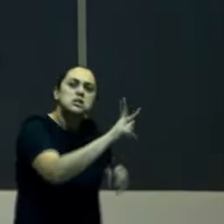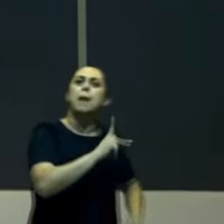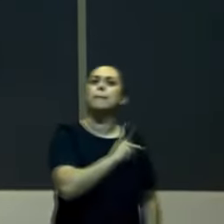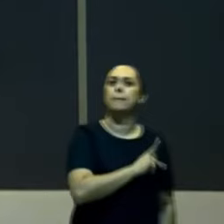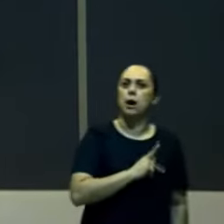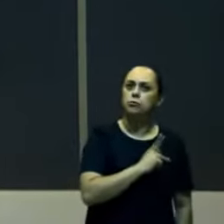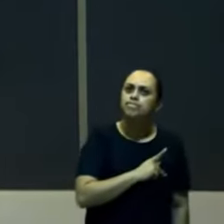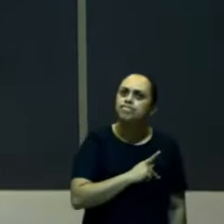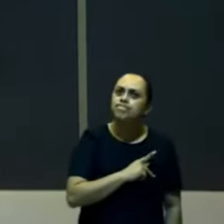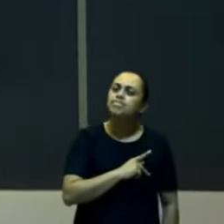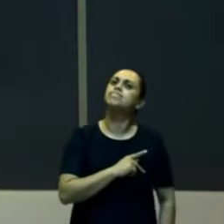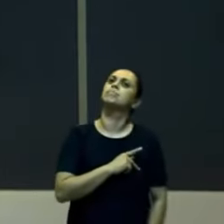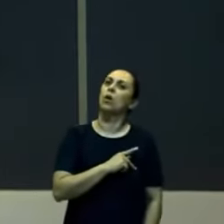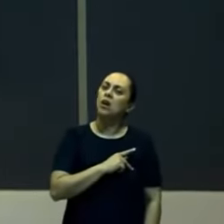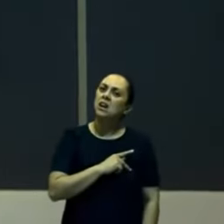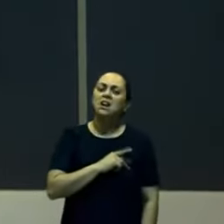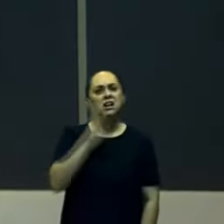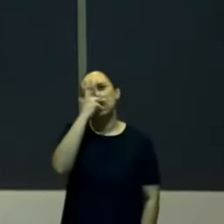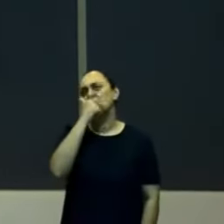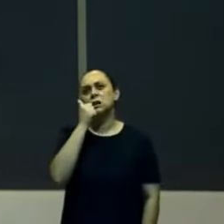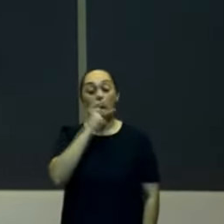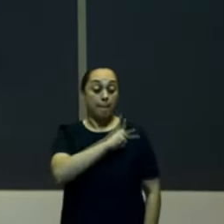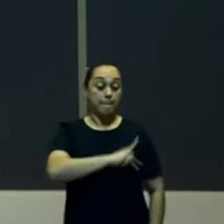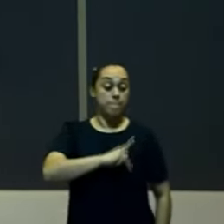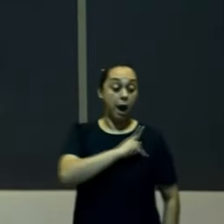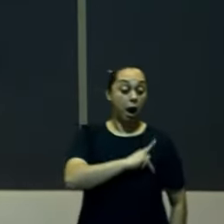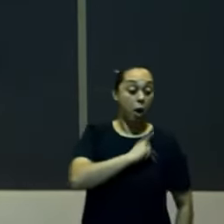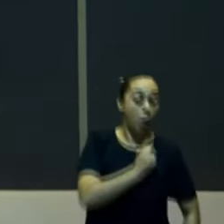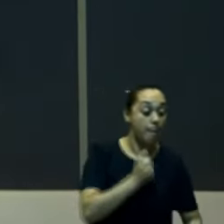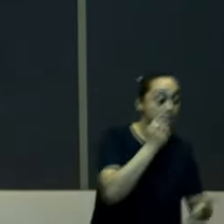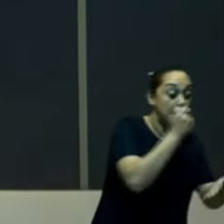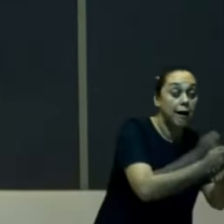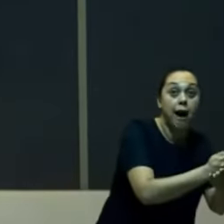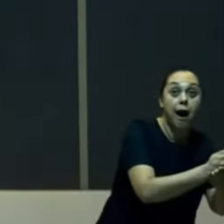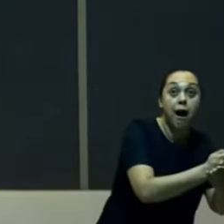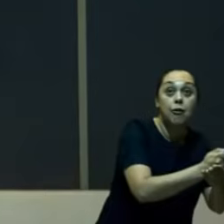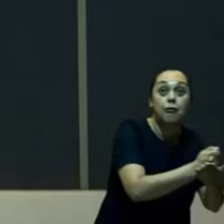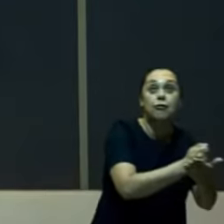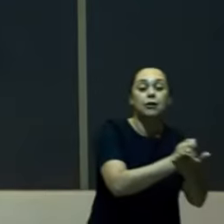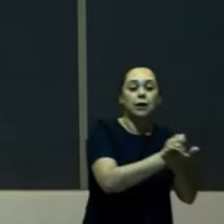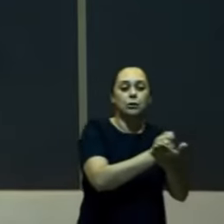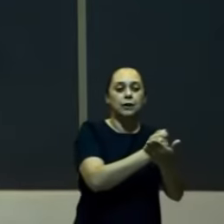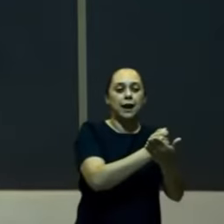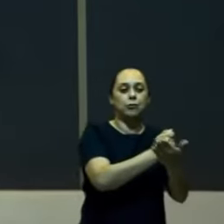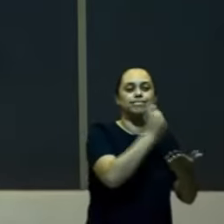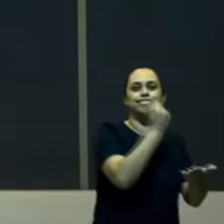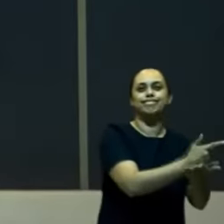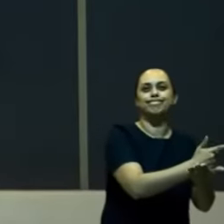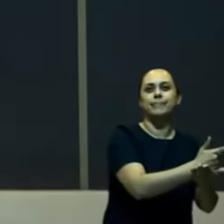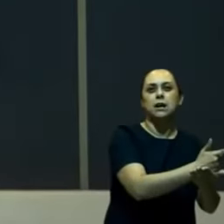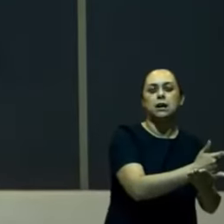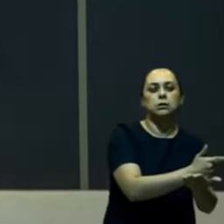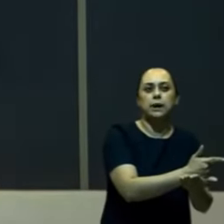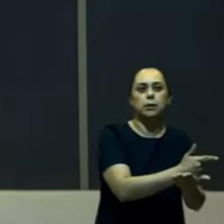pagava o aluguel dessa casa. Embora preso, Paulo tinha que custear o aluguel dessa casa. Esses